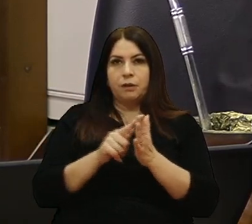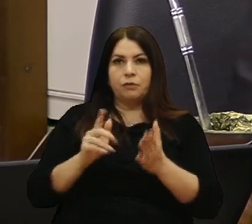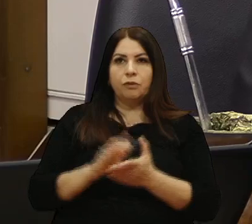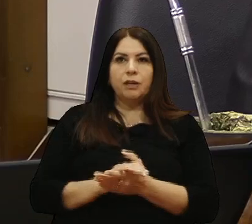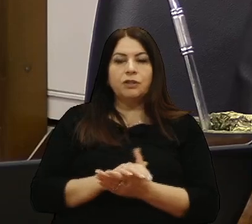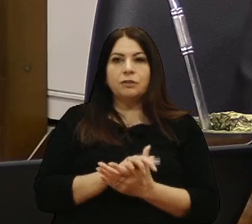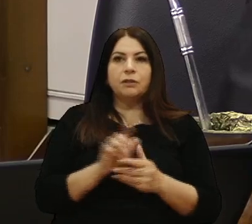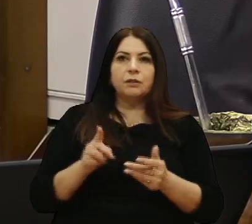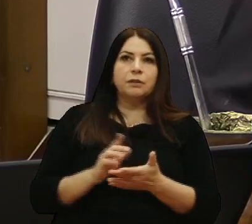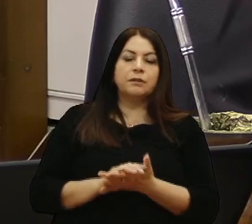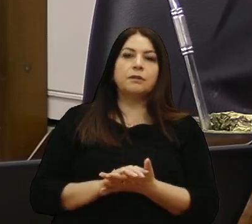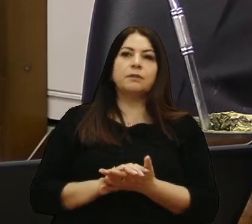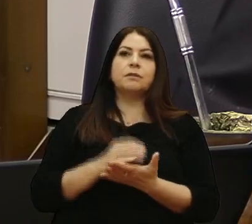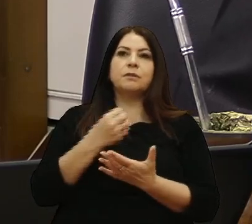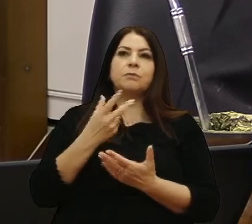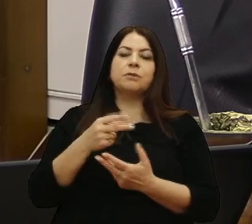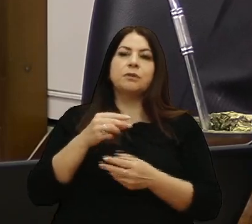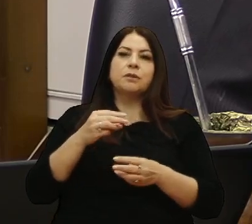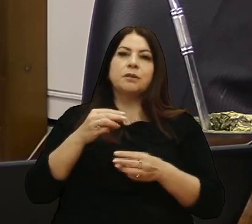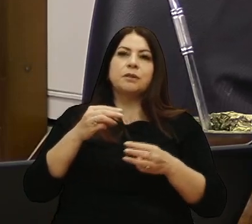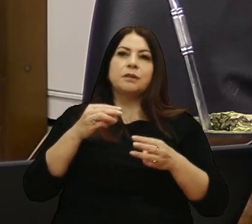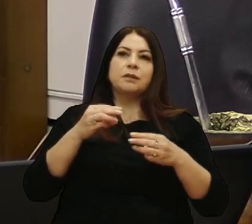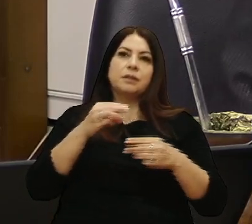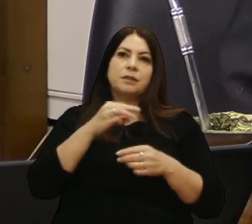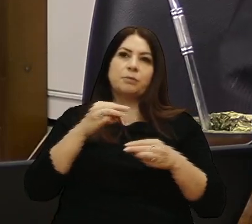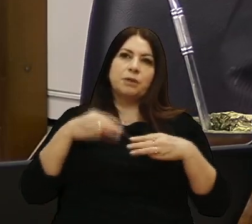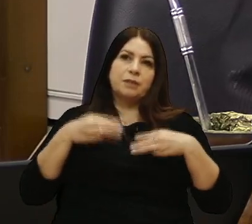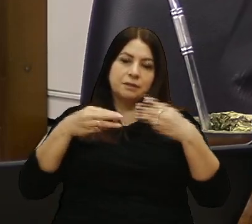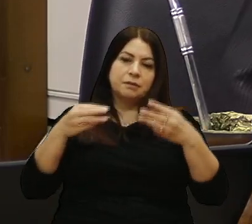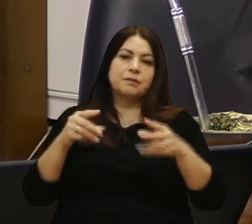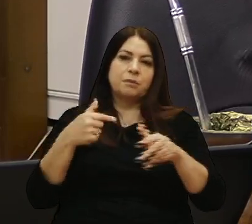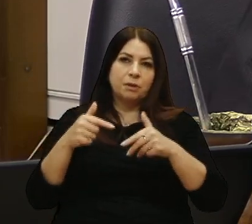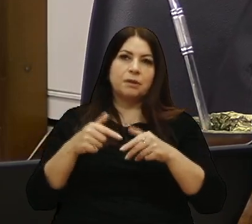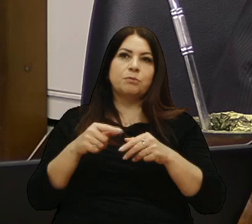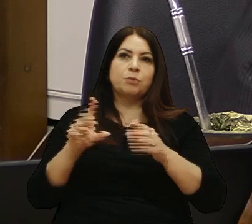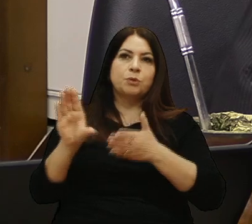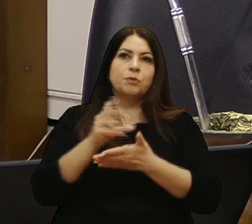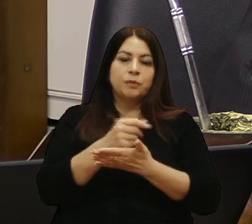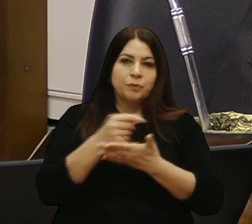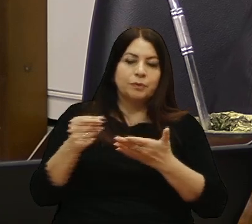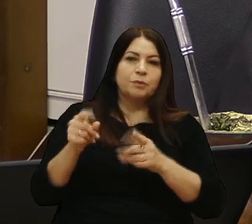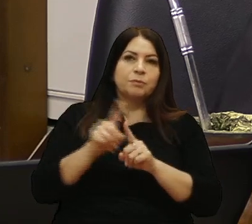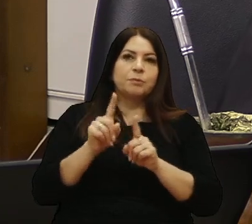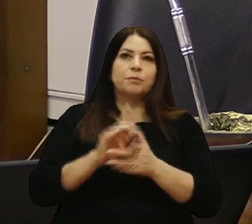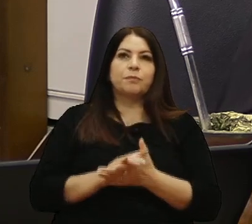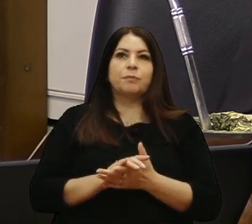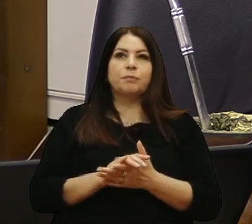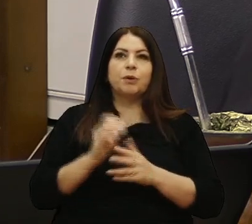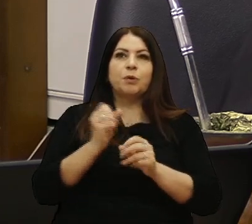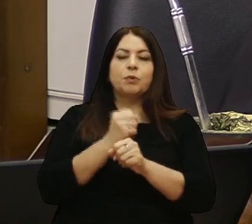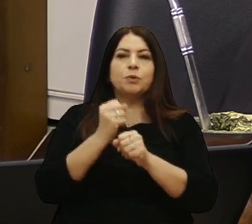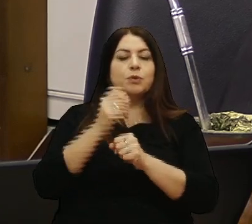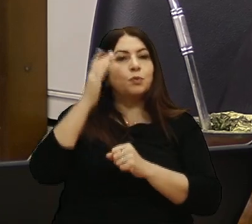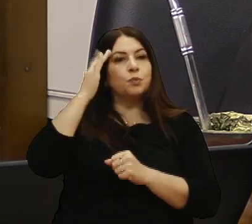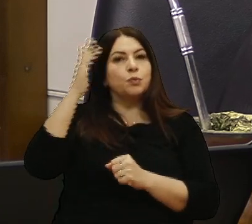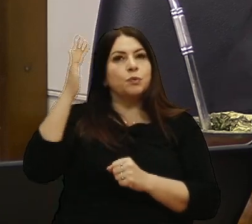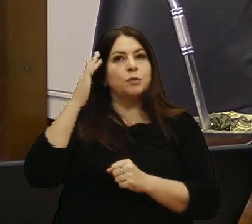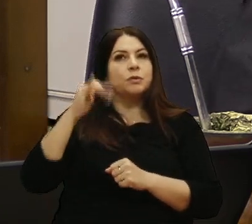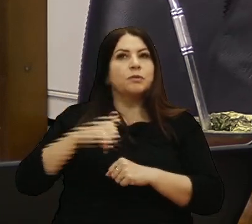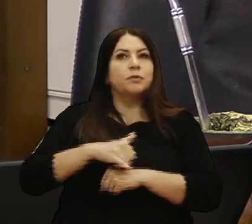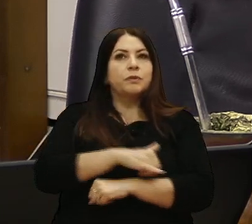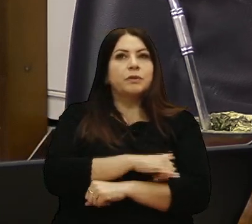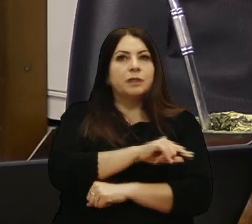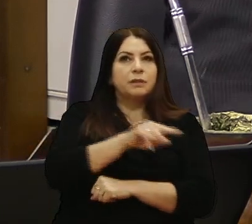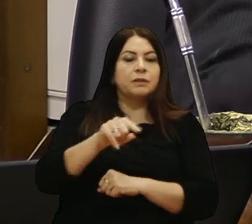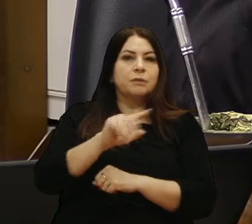agora, que bom que nós temos o Ministério trabalhando, que bom que nós temos recursos para construir o tão sonhado